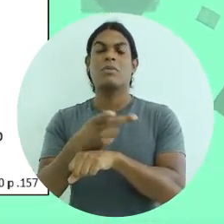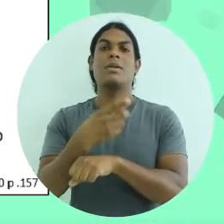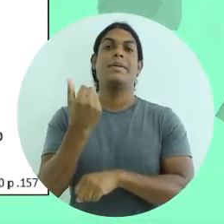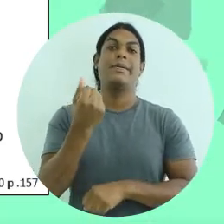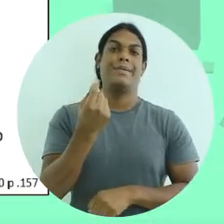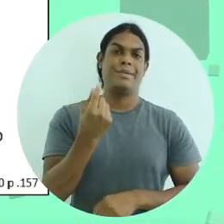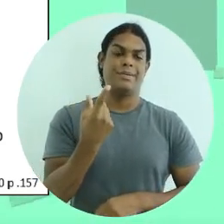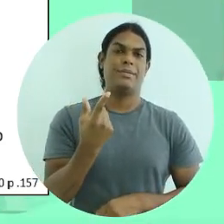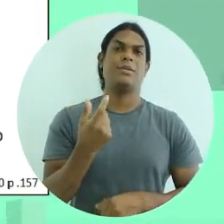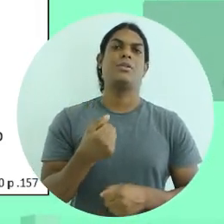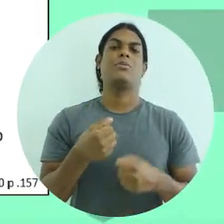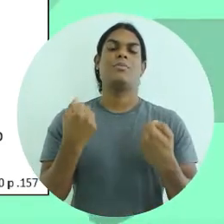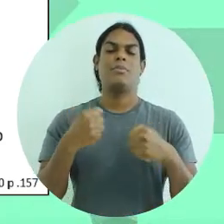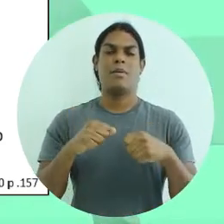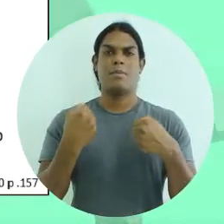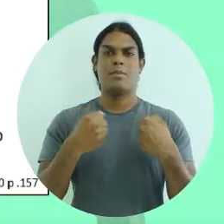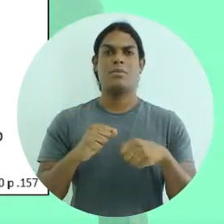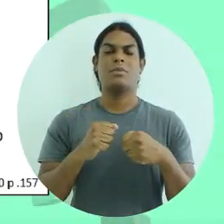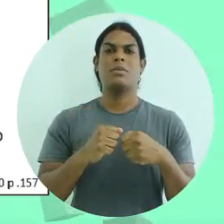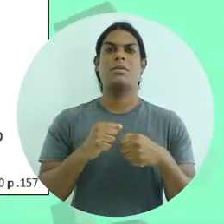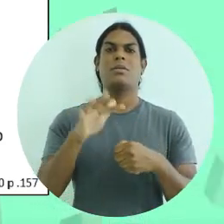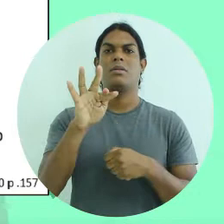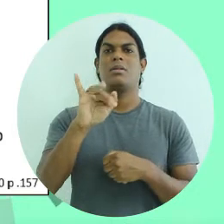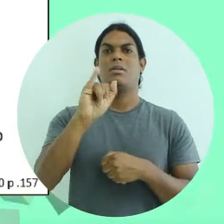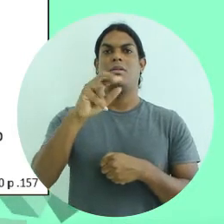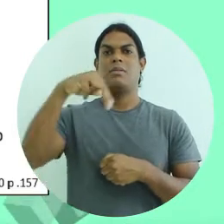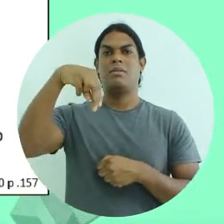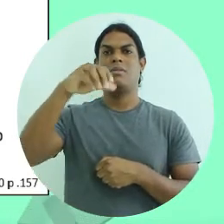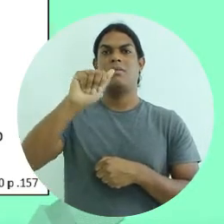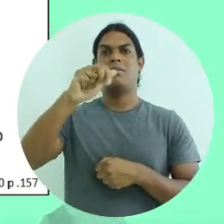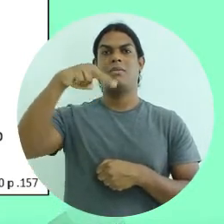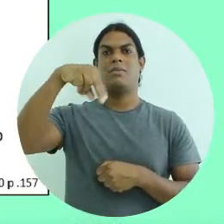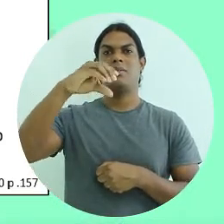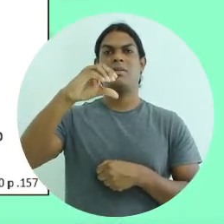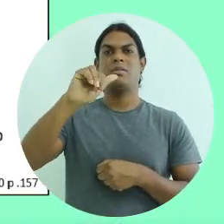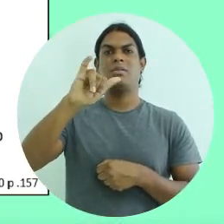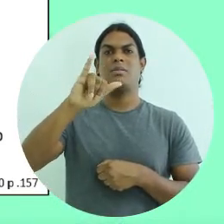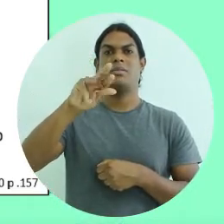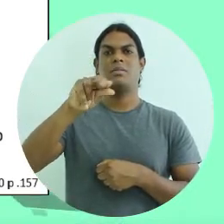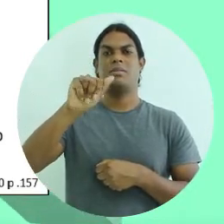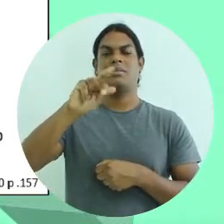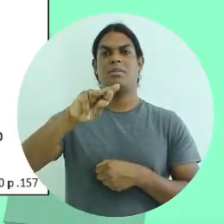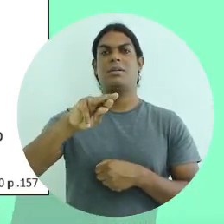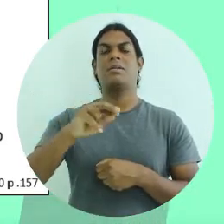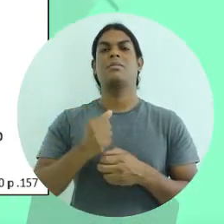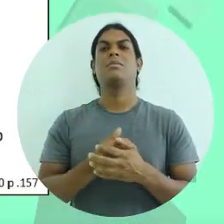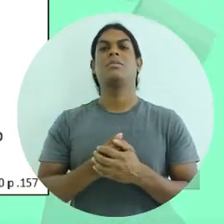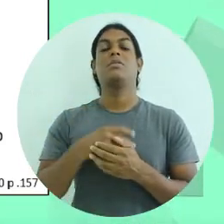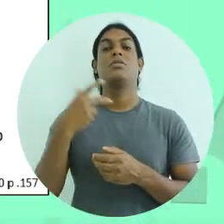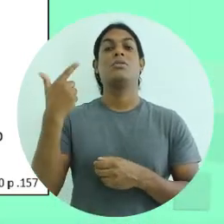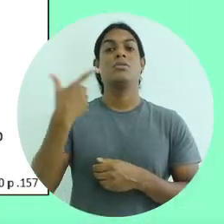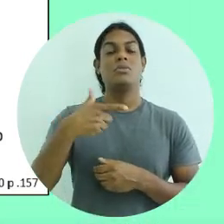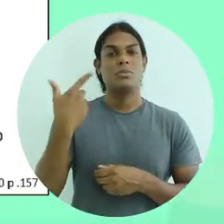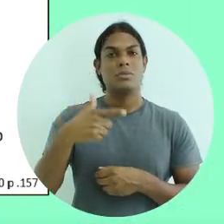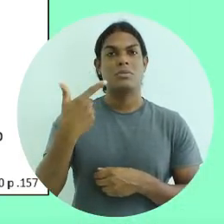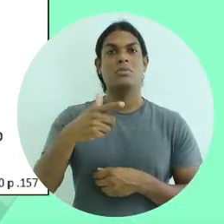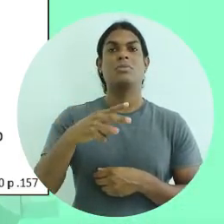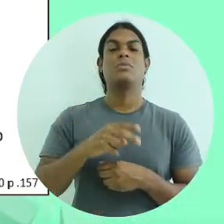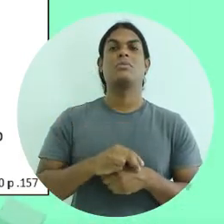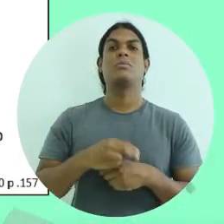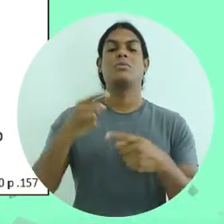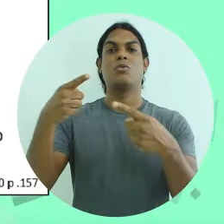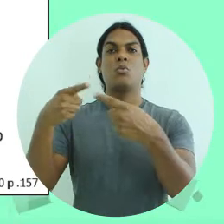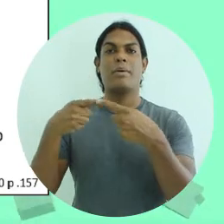dinheiro, recursos, para posteriormente financiar o exportador. O segundo passo é a negociação entre o exportador